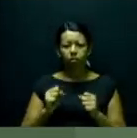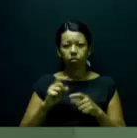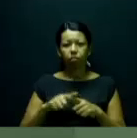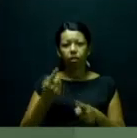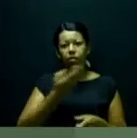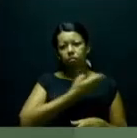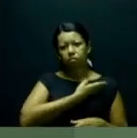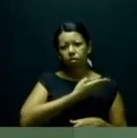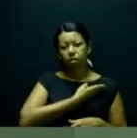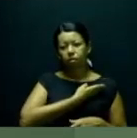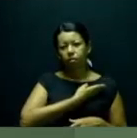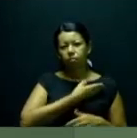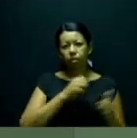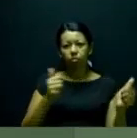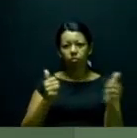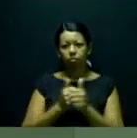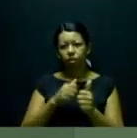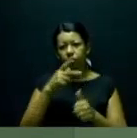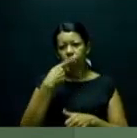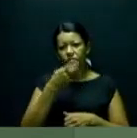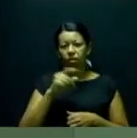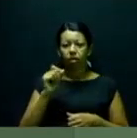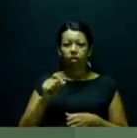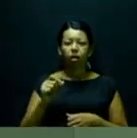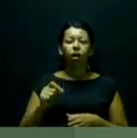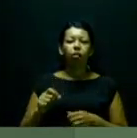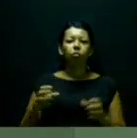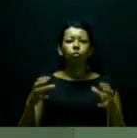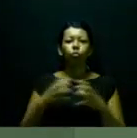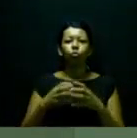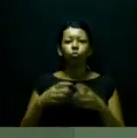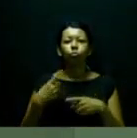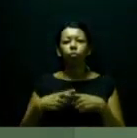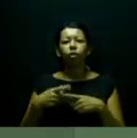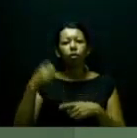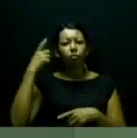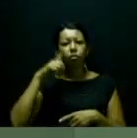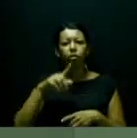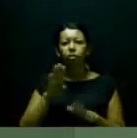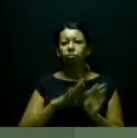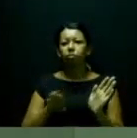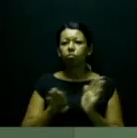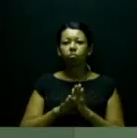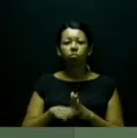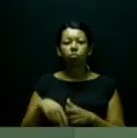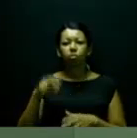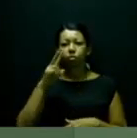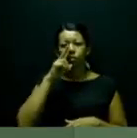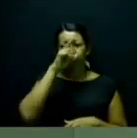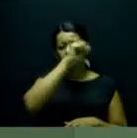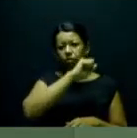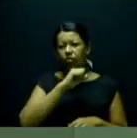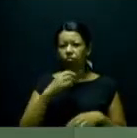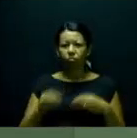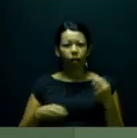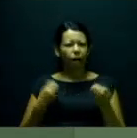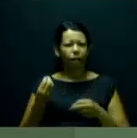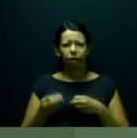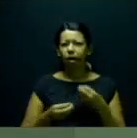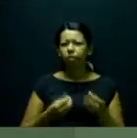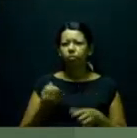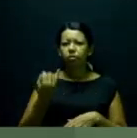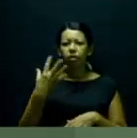amigo na esquina, vereador Van, ainda bate no peito e diz, sou da base porque eu consigo tudo, eu sou forte. É uma bagunça,